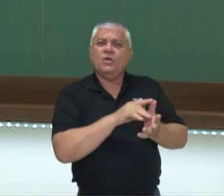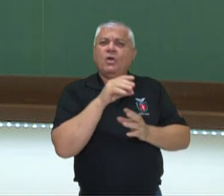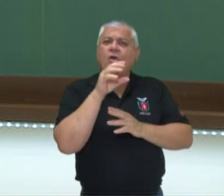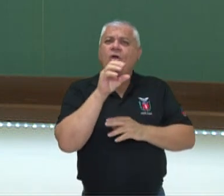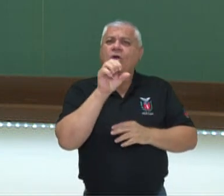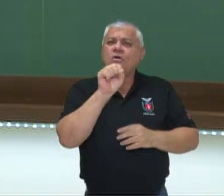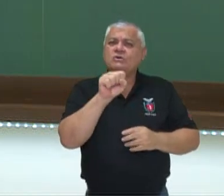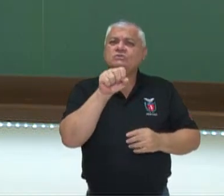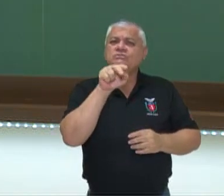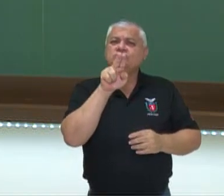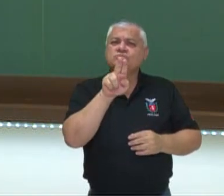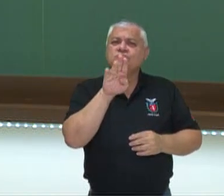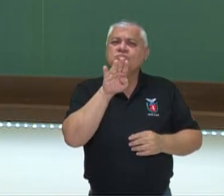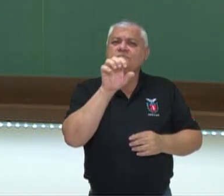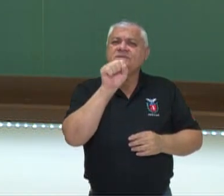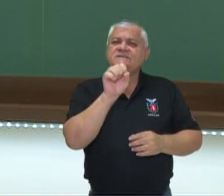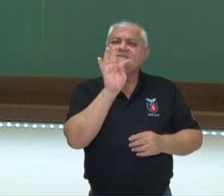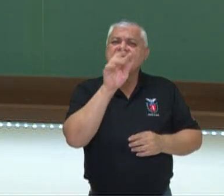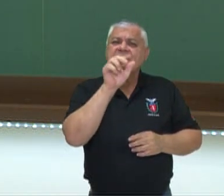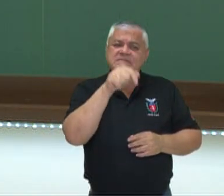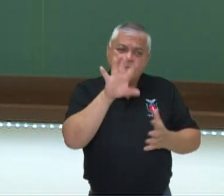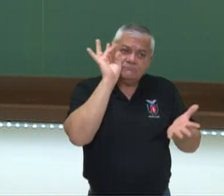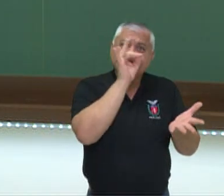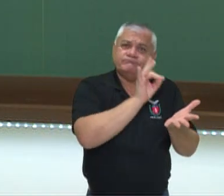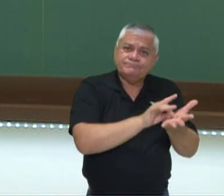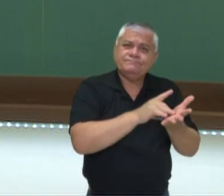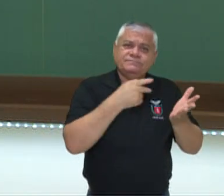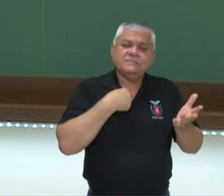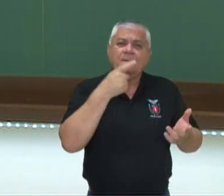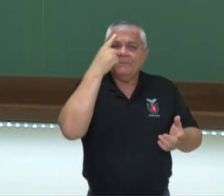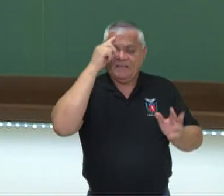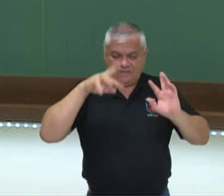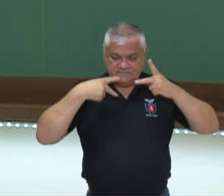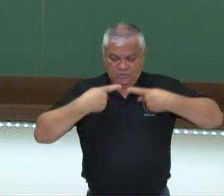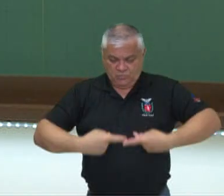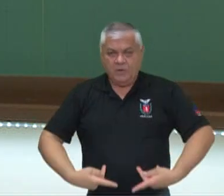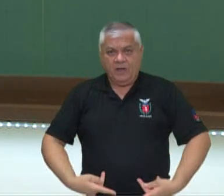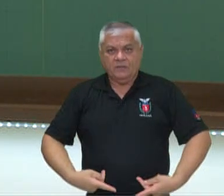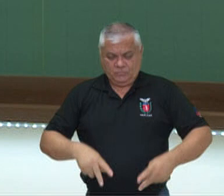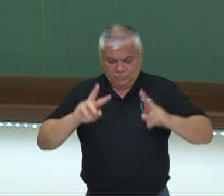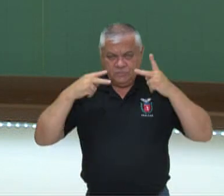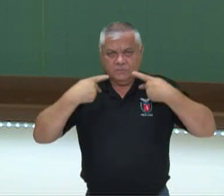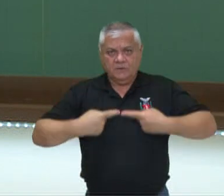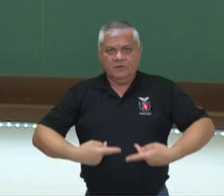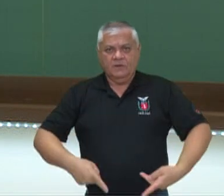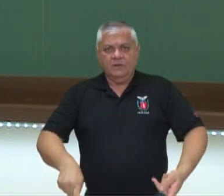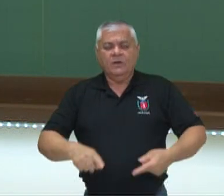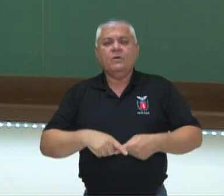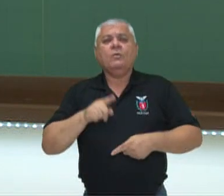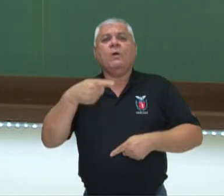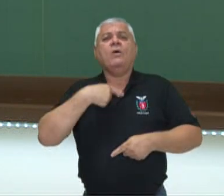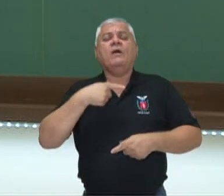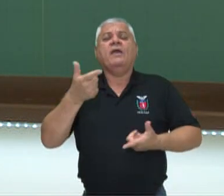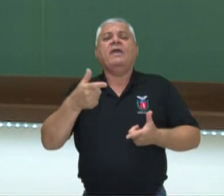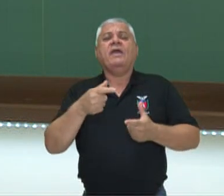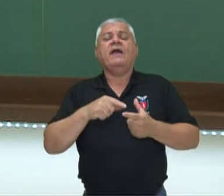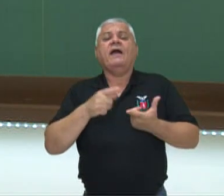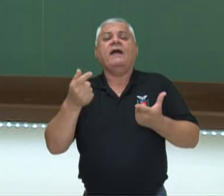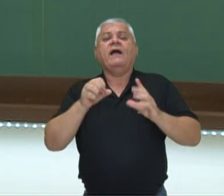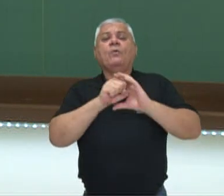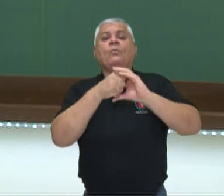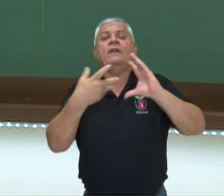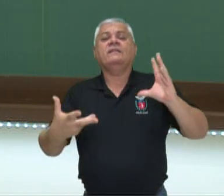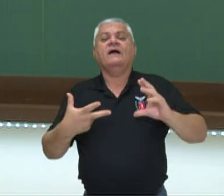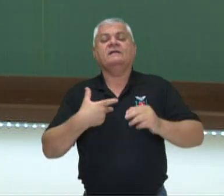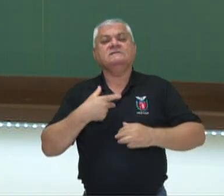eu conheço a essência. Então, pensando num ser humano, o que é a essência do ser humano? A razão, a racionalidade.